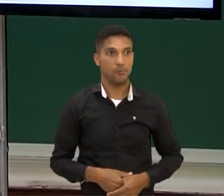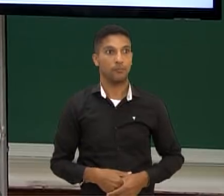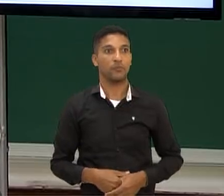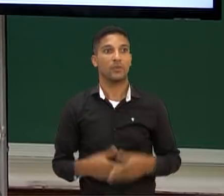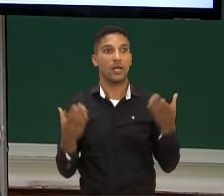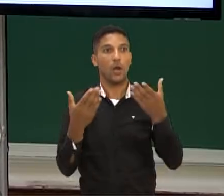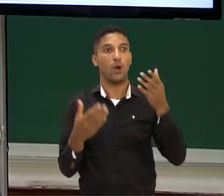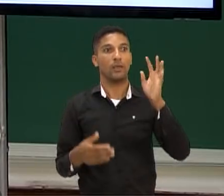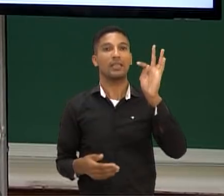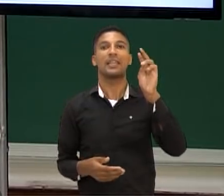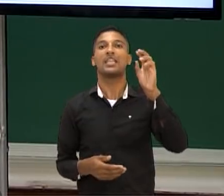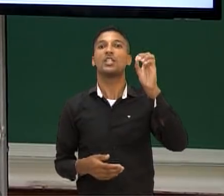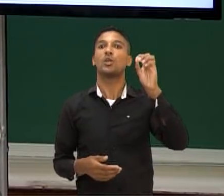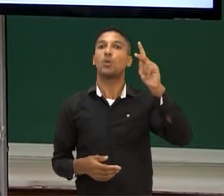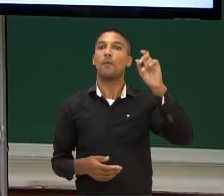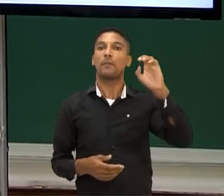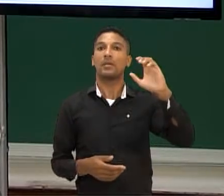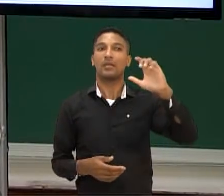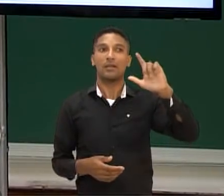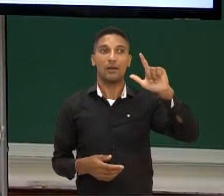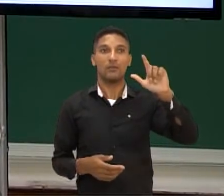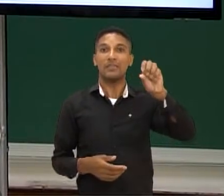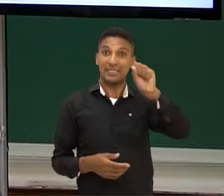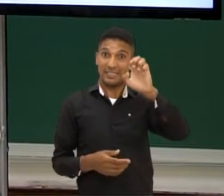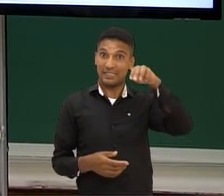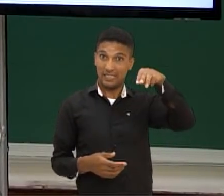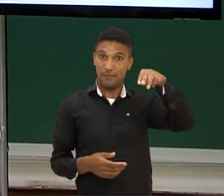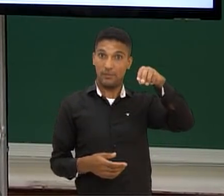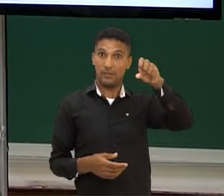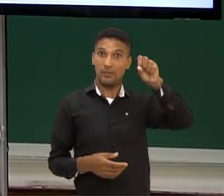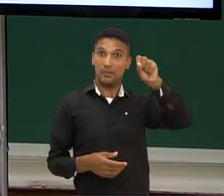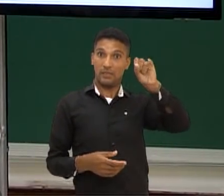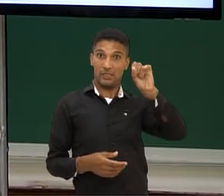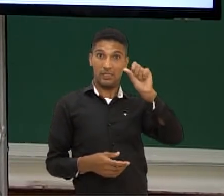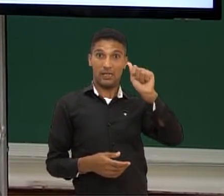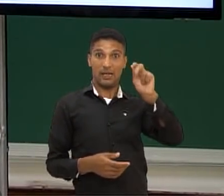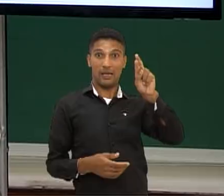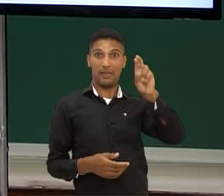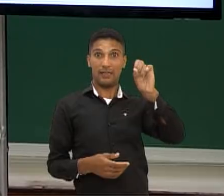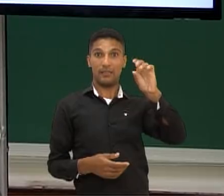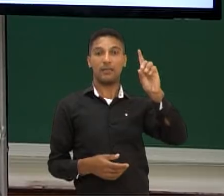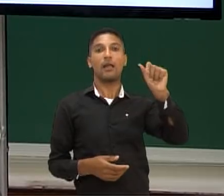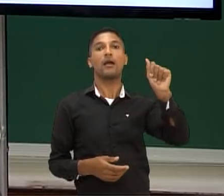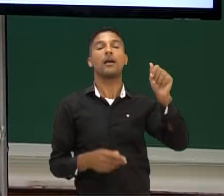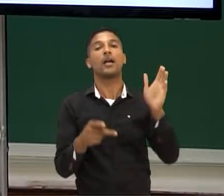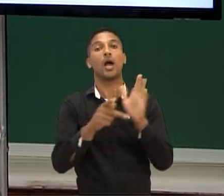a caatinga. E agora nós vamos descrever cada um